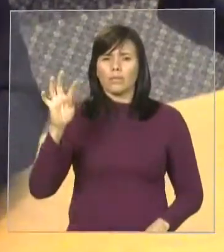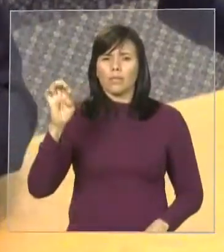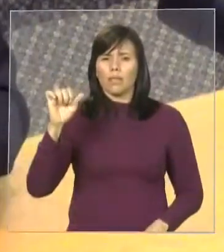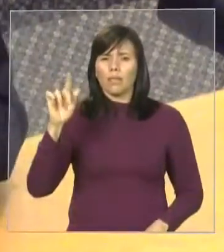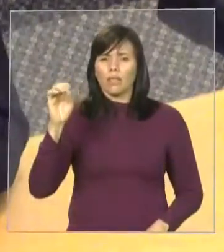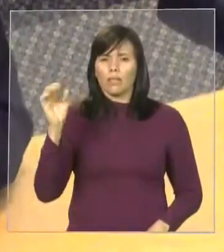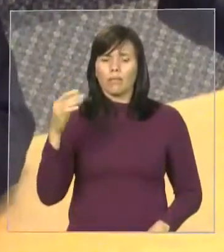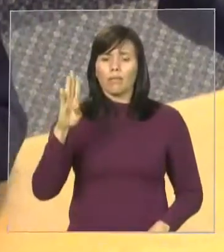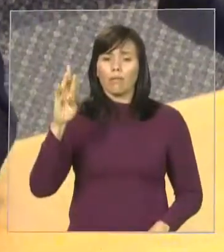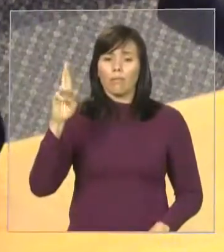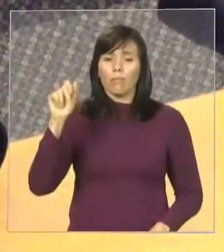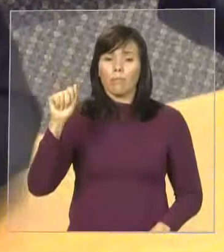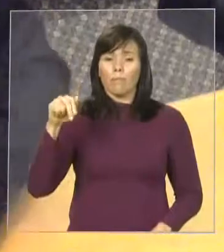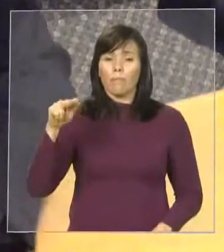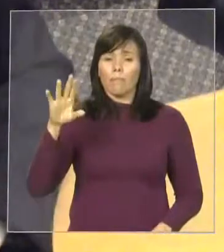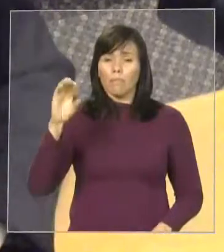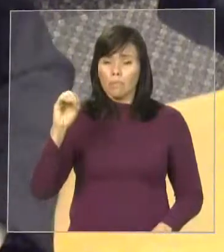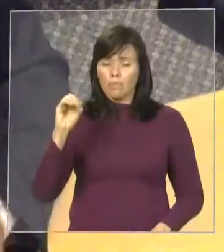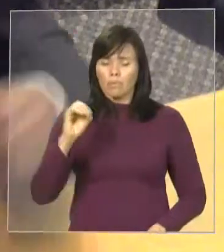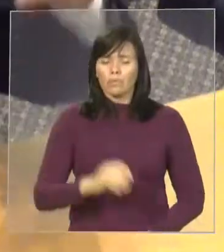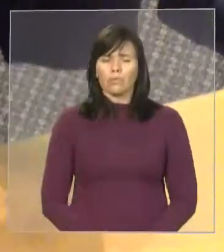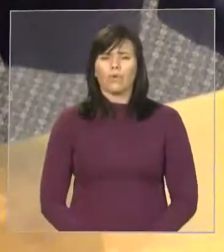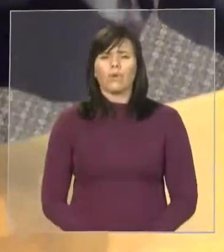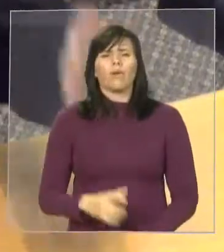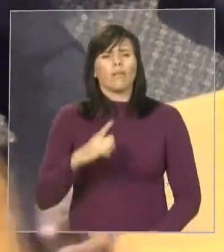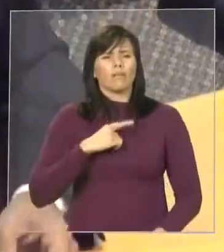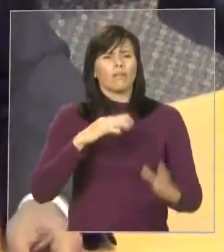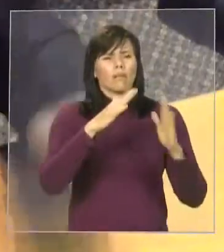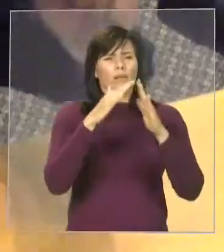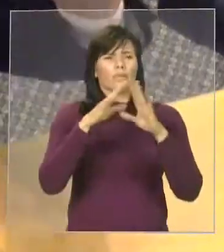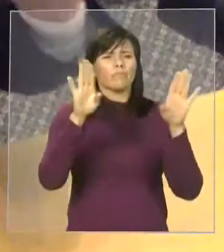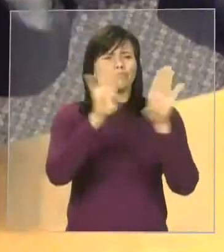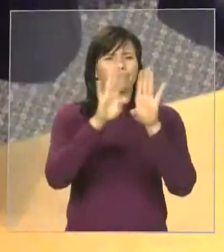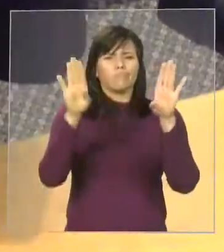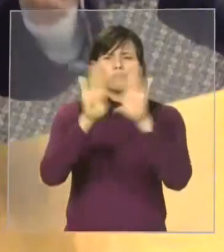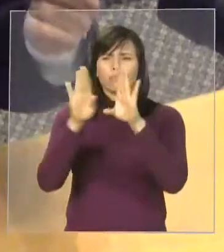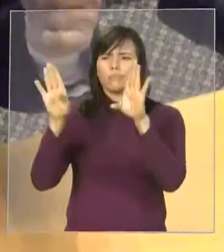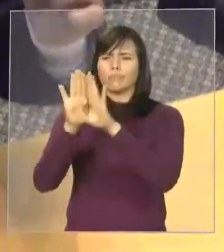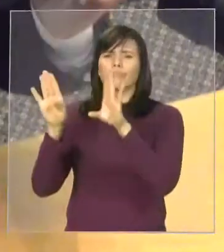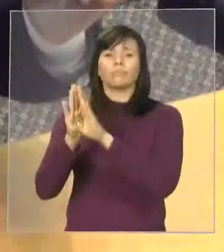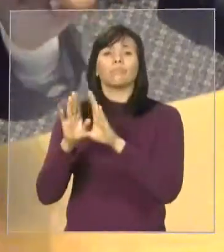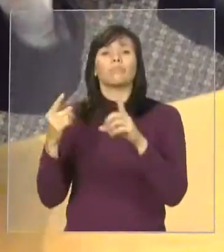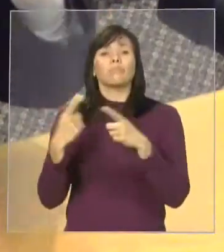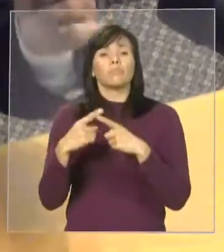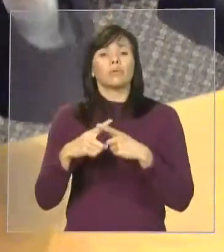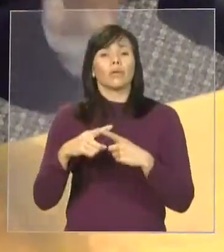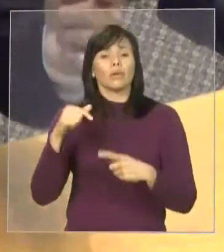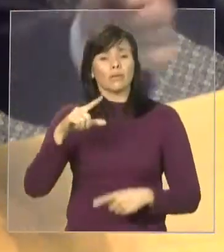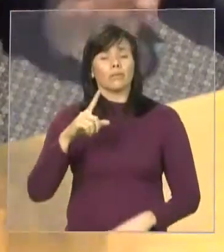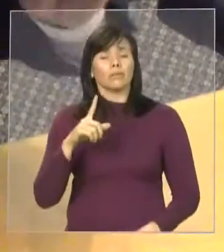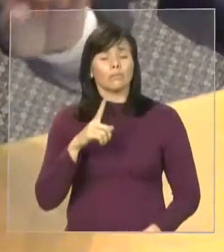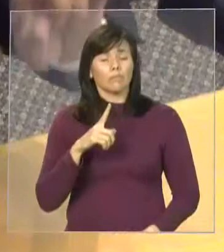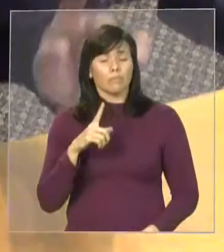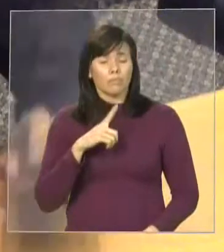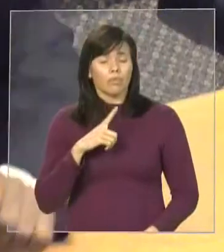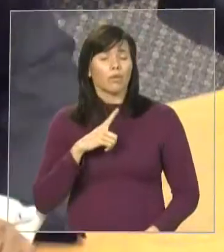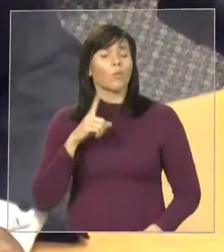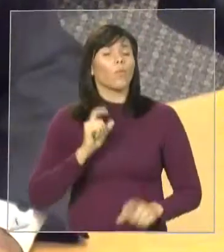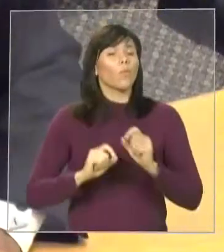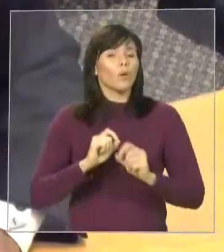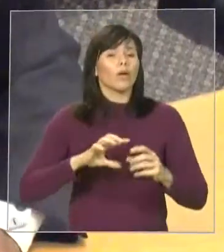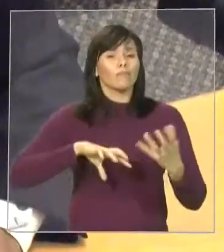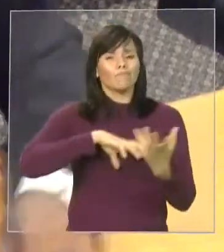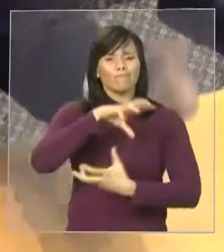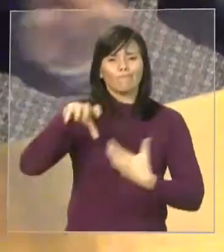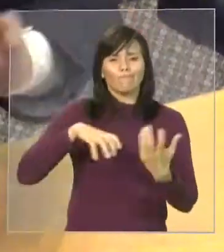quê? O Estado do Maranhão passa por recessão. É um momento de crise e que o Estado do Maranhão se levantou em alguns momentos, não por conta do